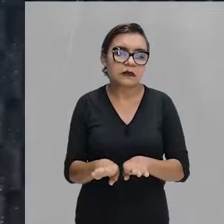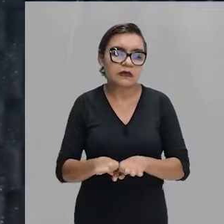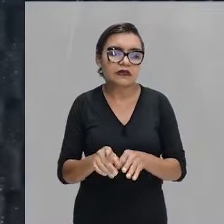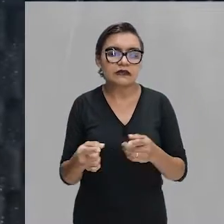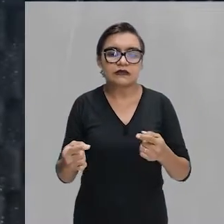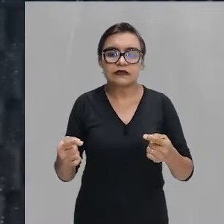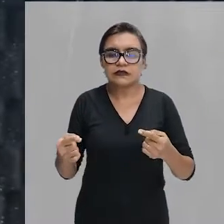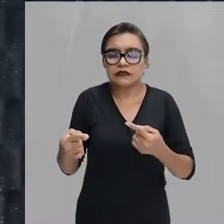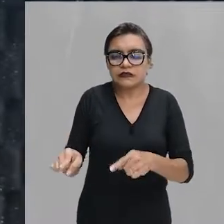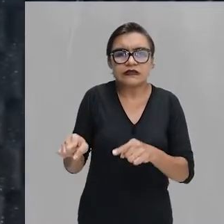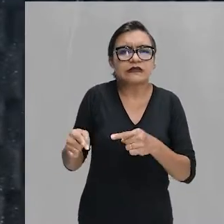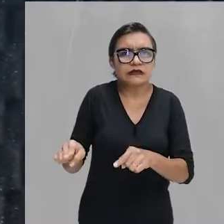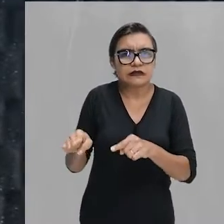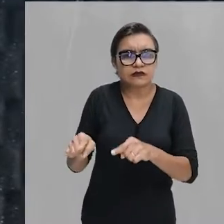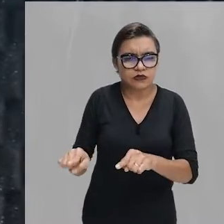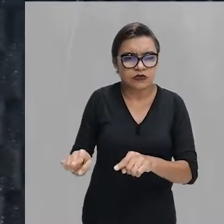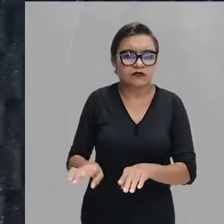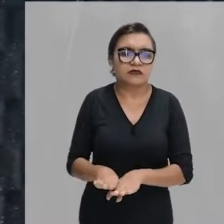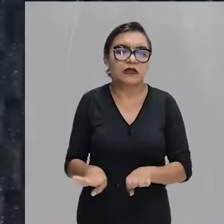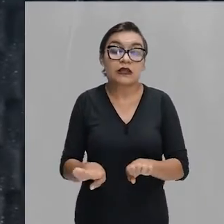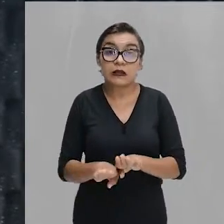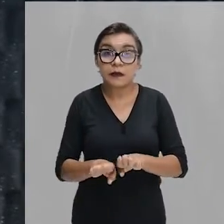tá? Preocupar-se,